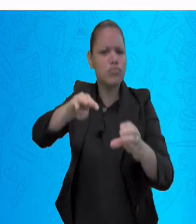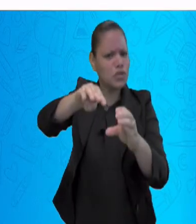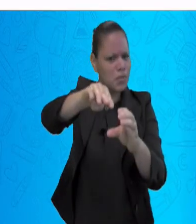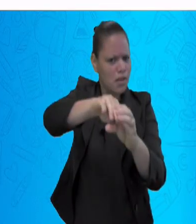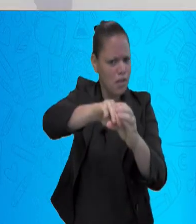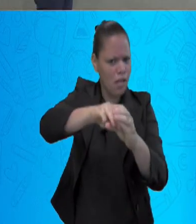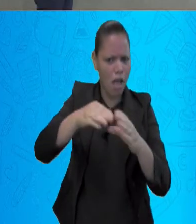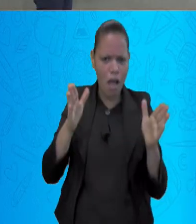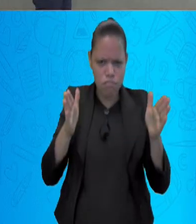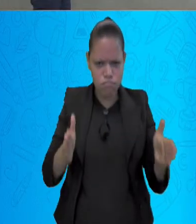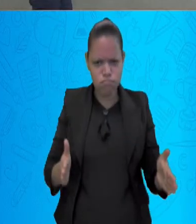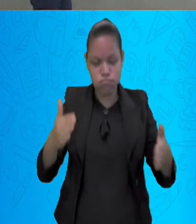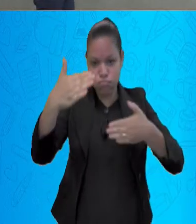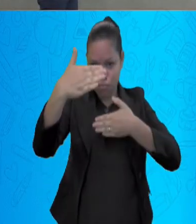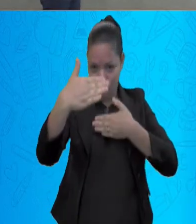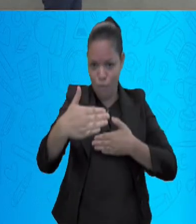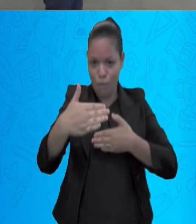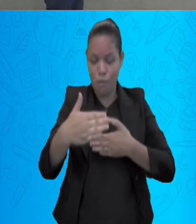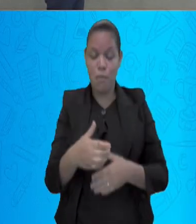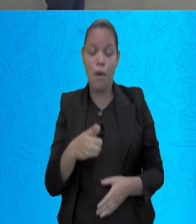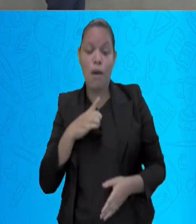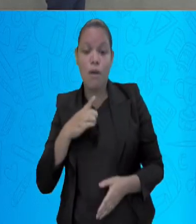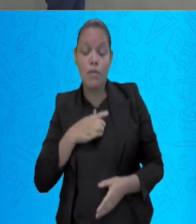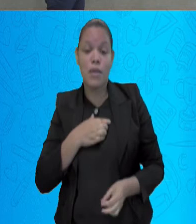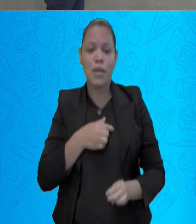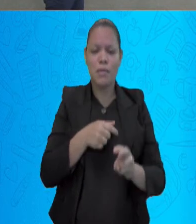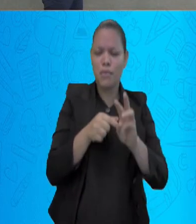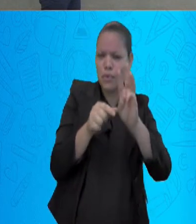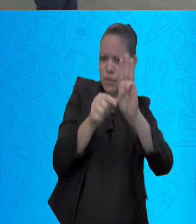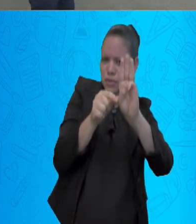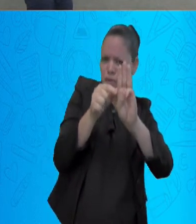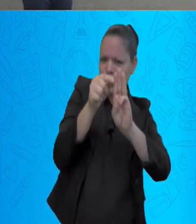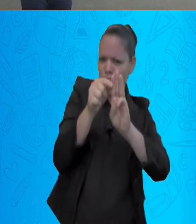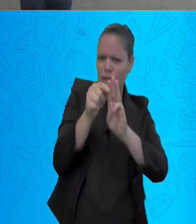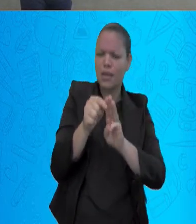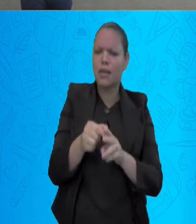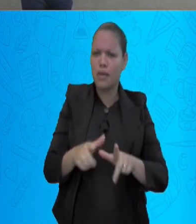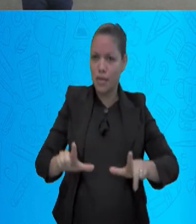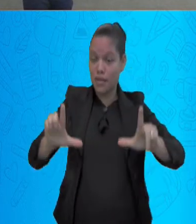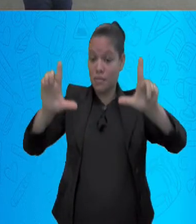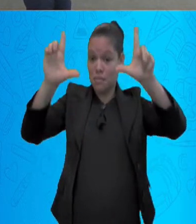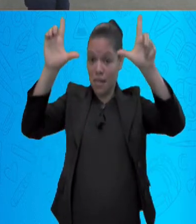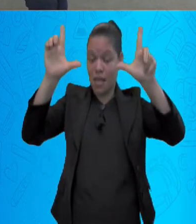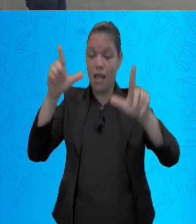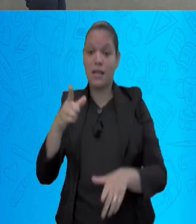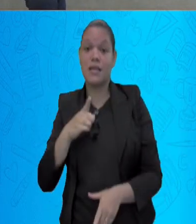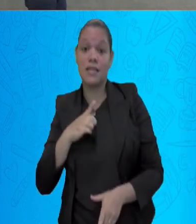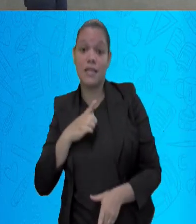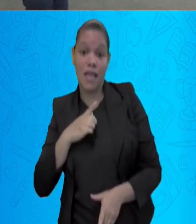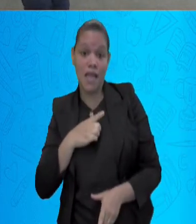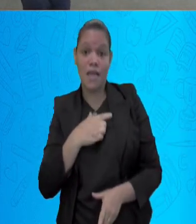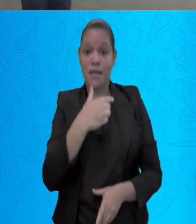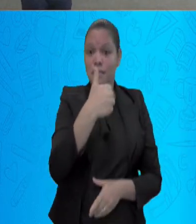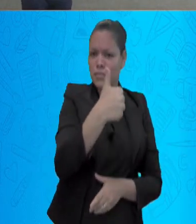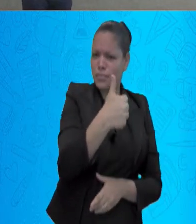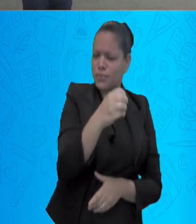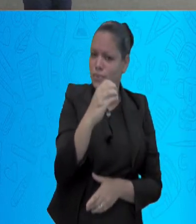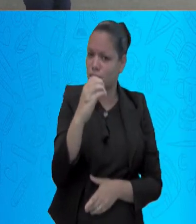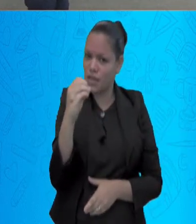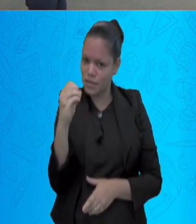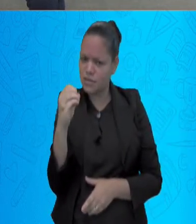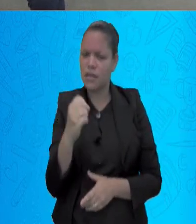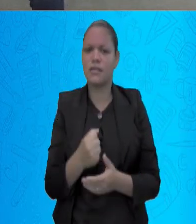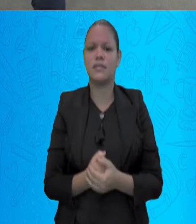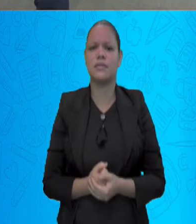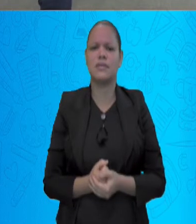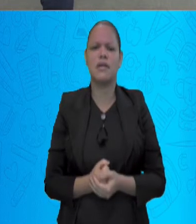as centenas nas placas e temos as dezenas. Não temos unidades, então vamos descobrir qual é o